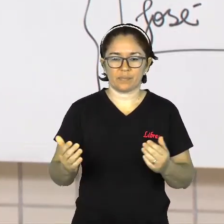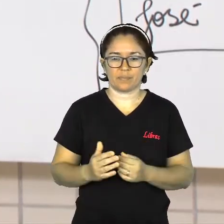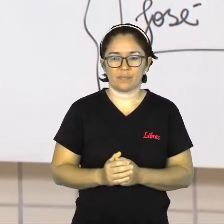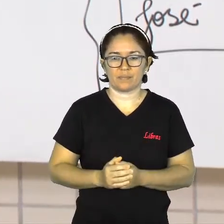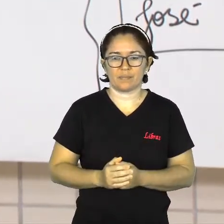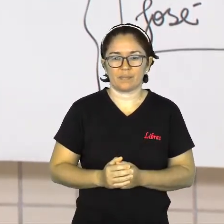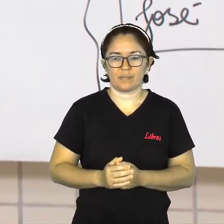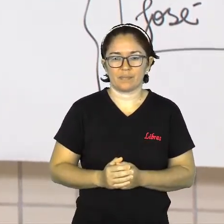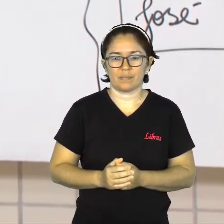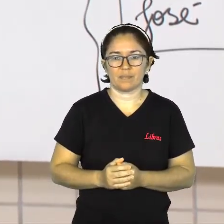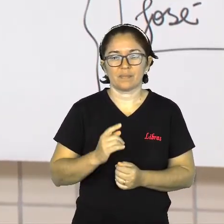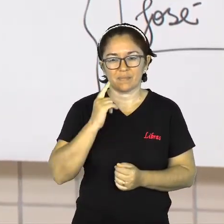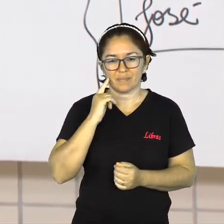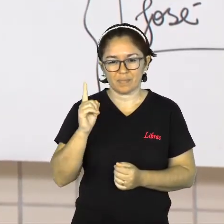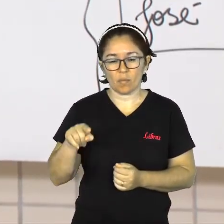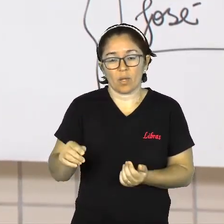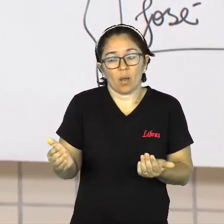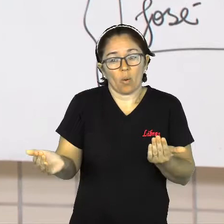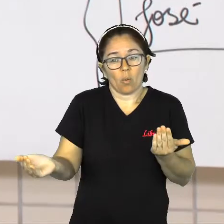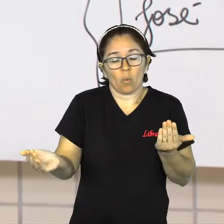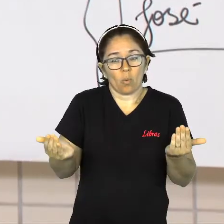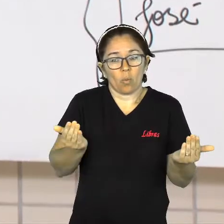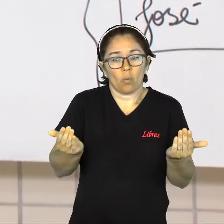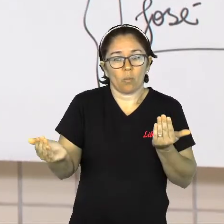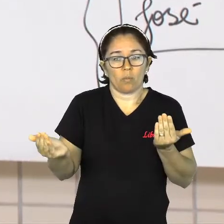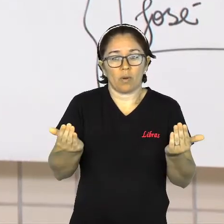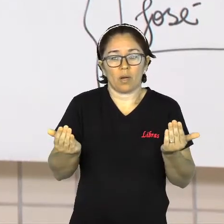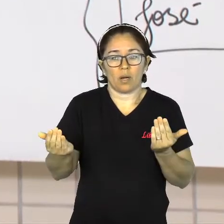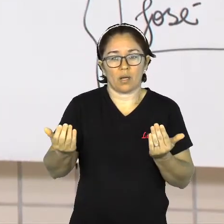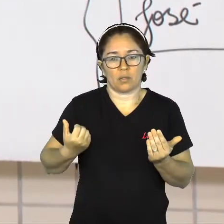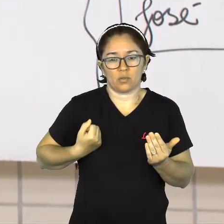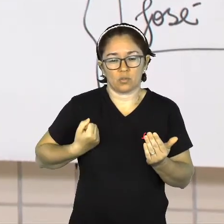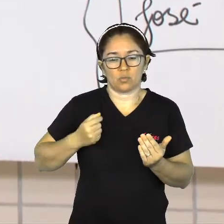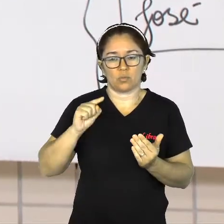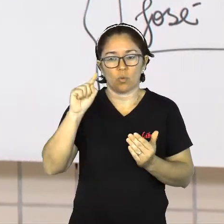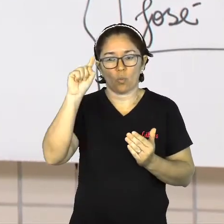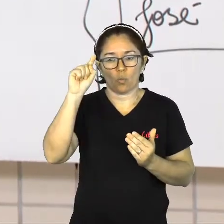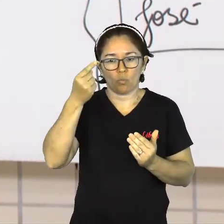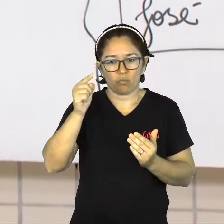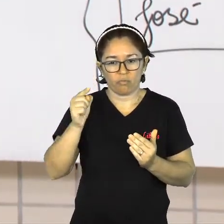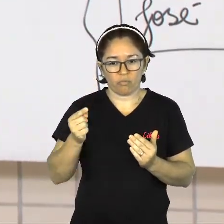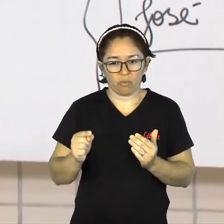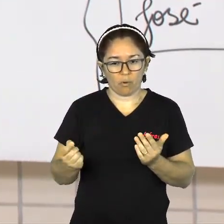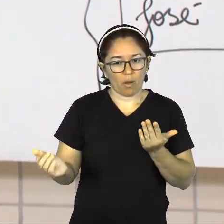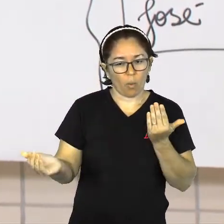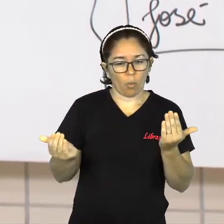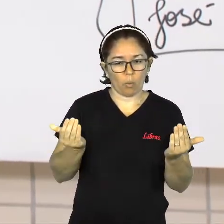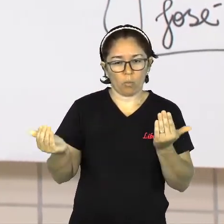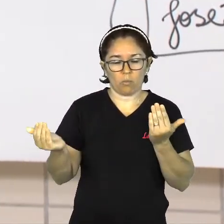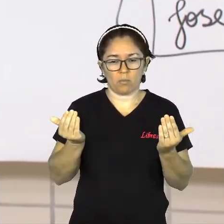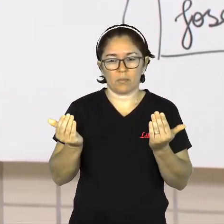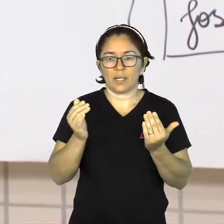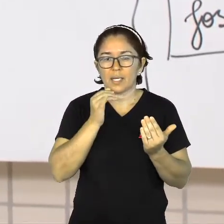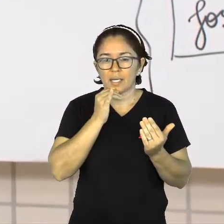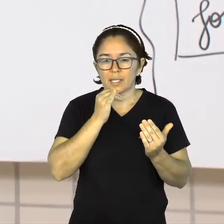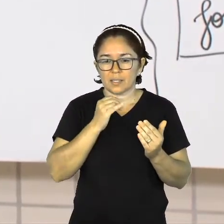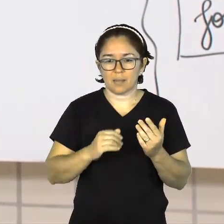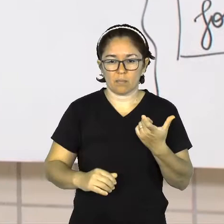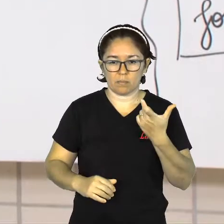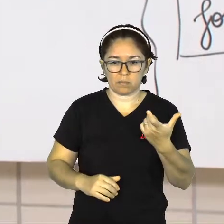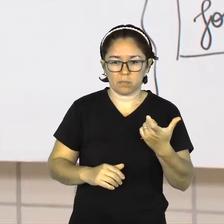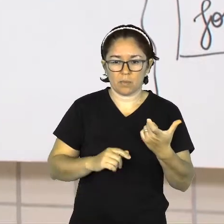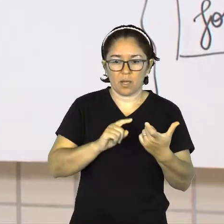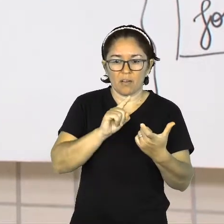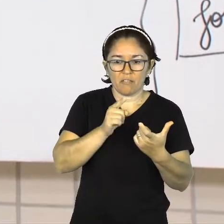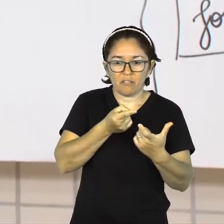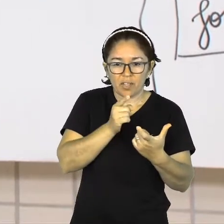vimos aqui a comparação de números decimais. Eu expliquei que você tem que olhar a parte inteira